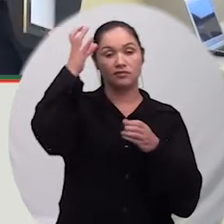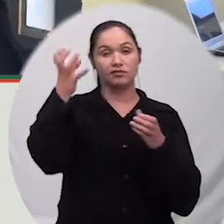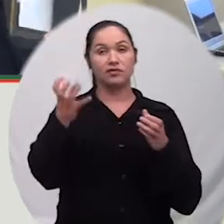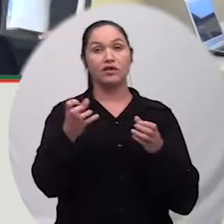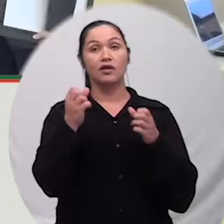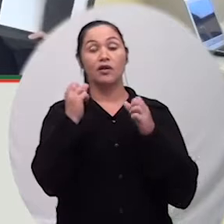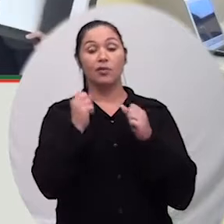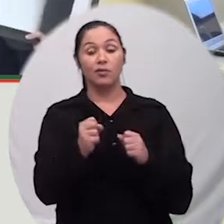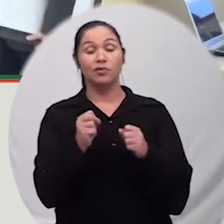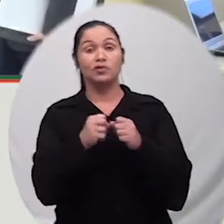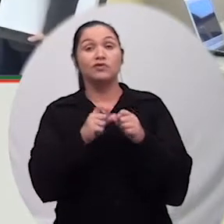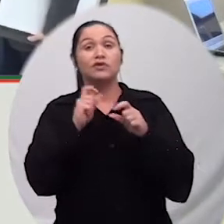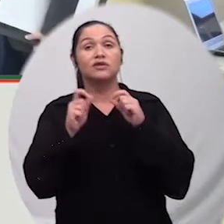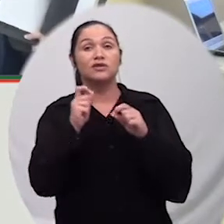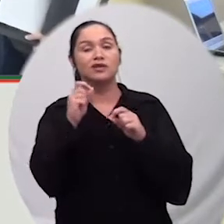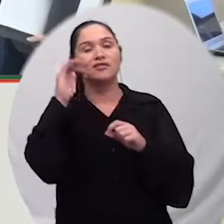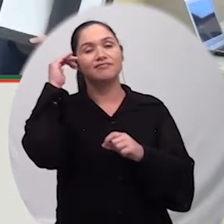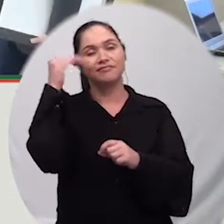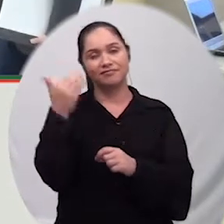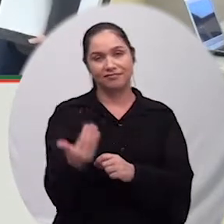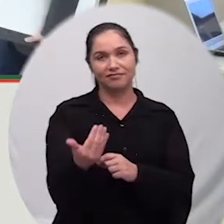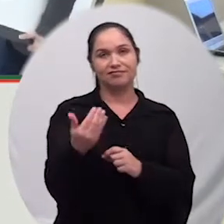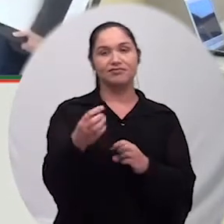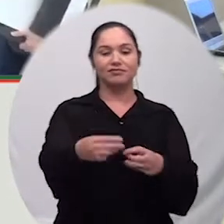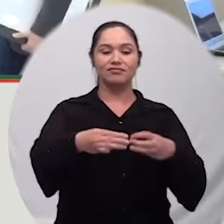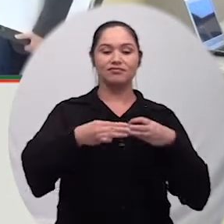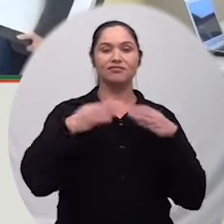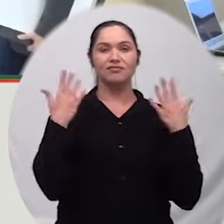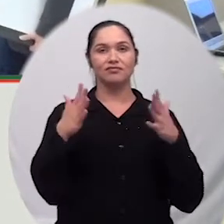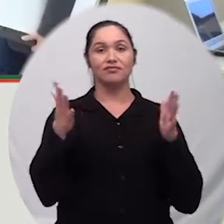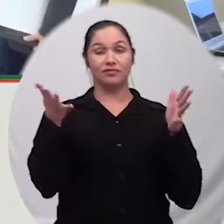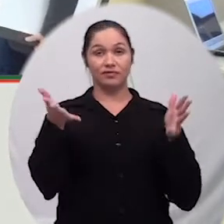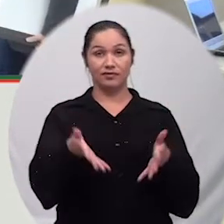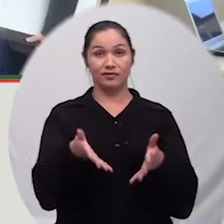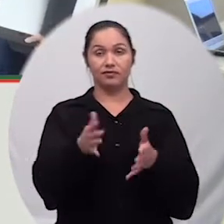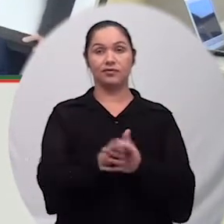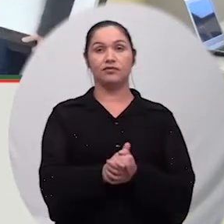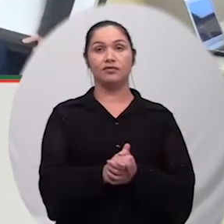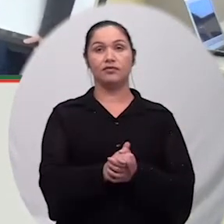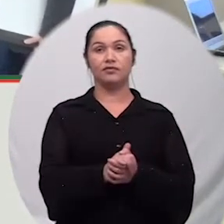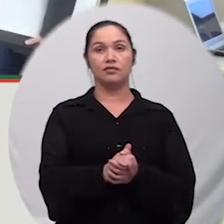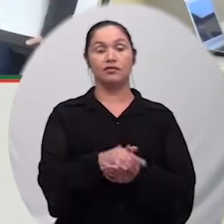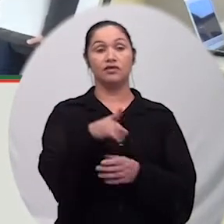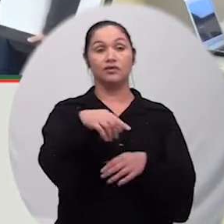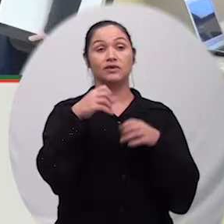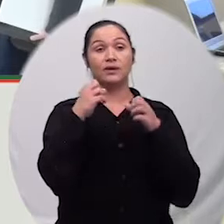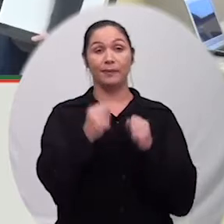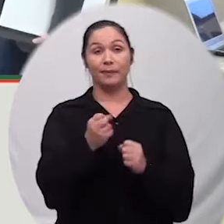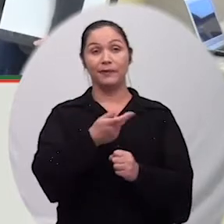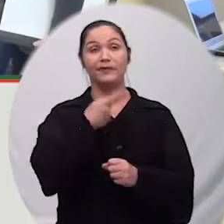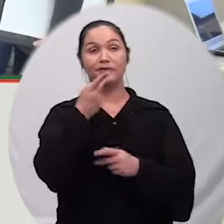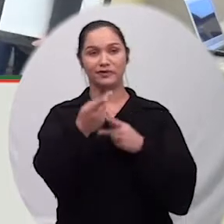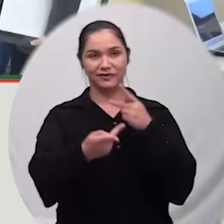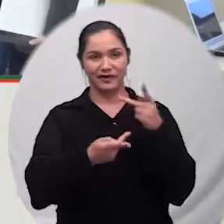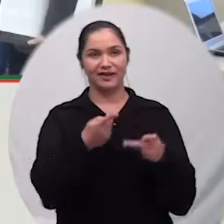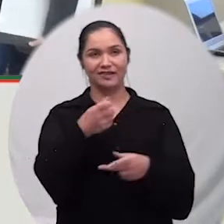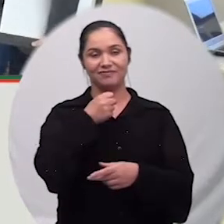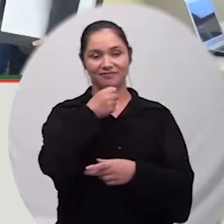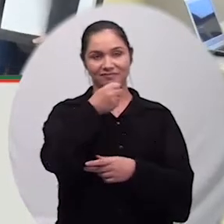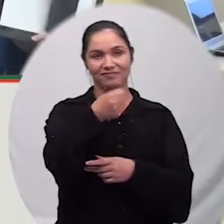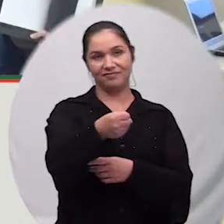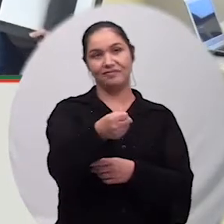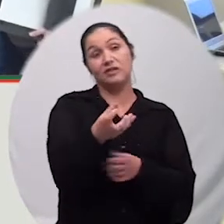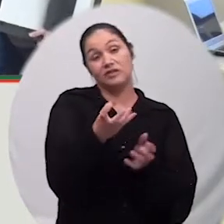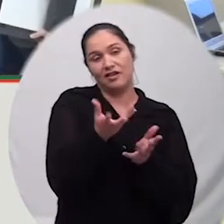é uma singela homenagem de moção de aplauso. Nós vamos agora deixar você à vontade para que você possa, se